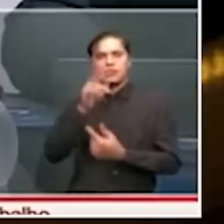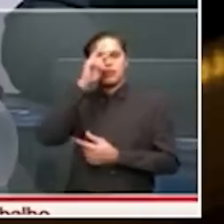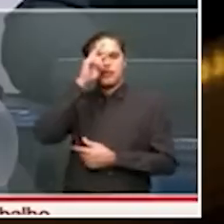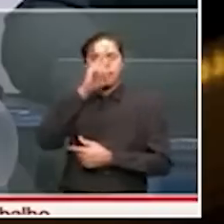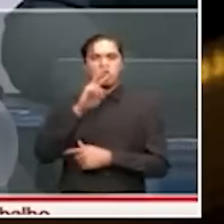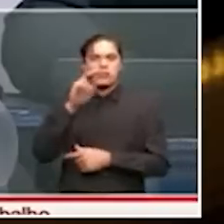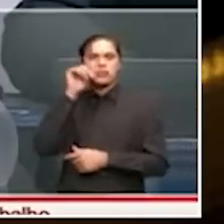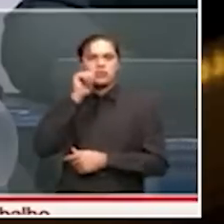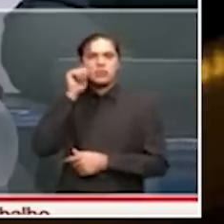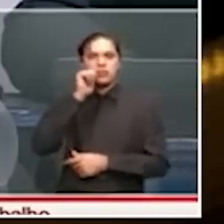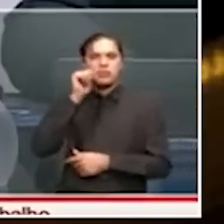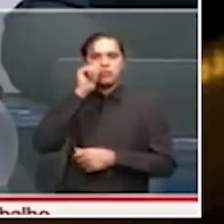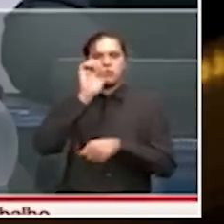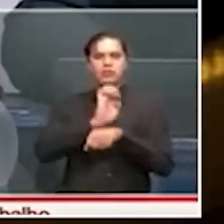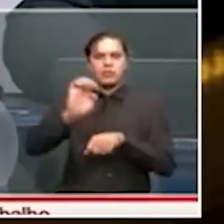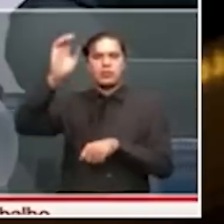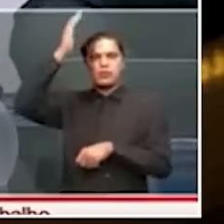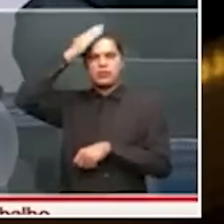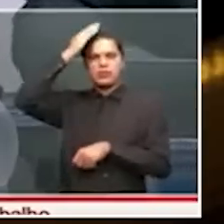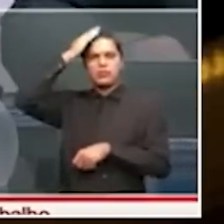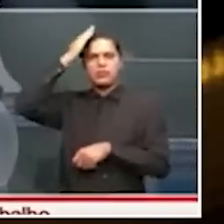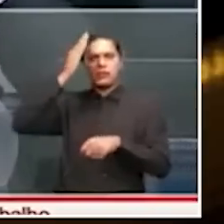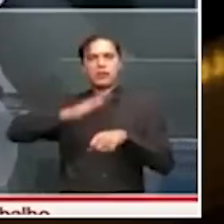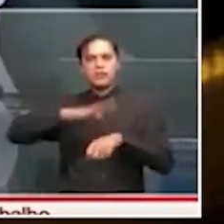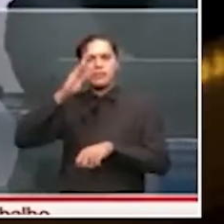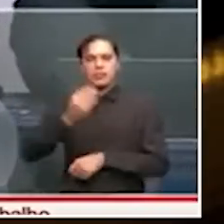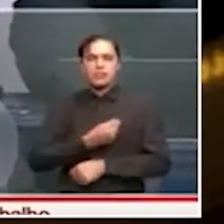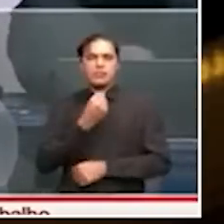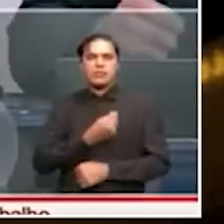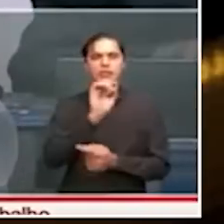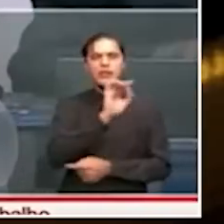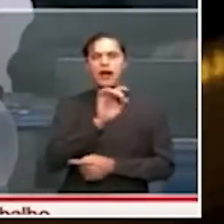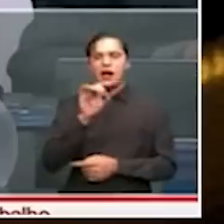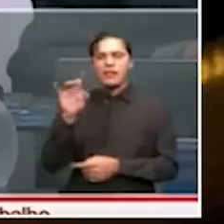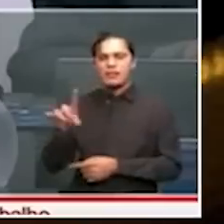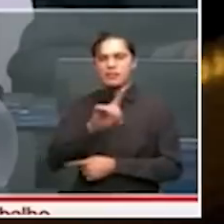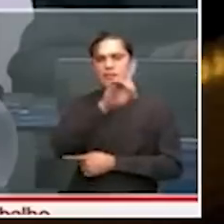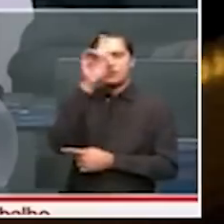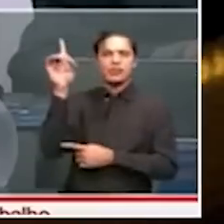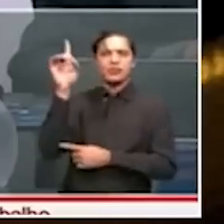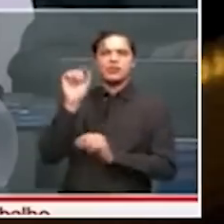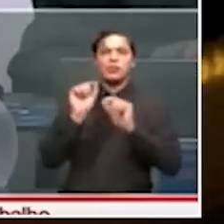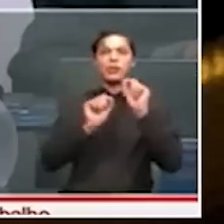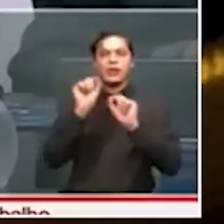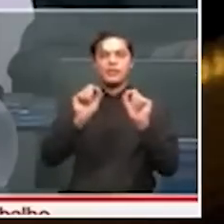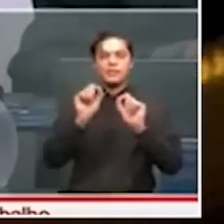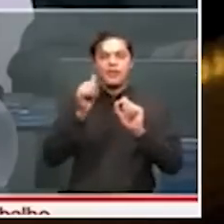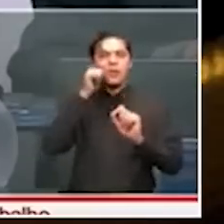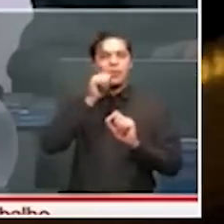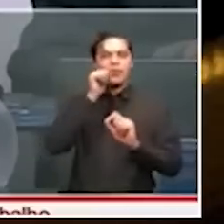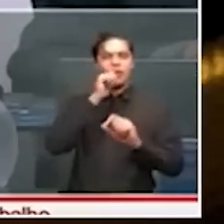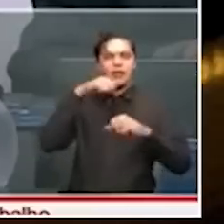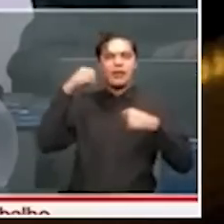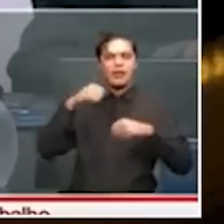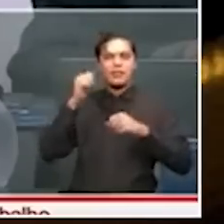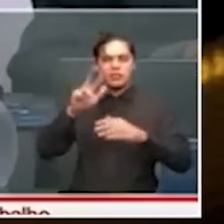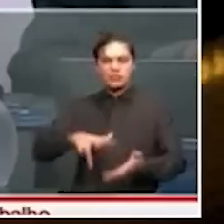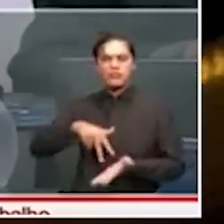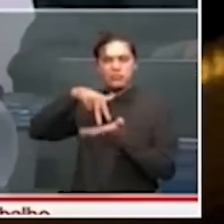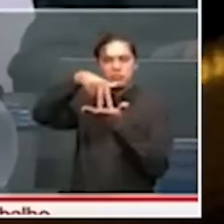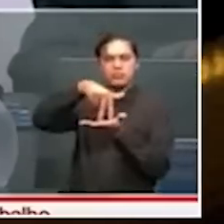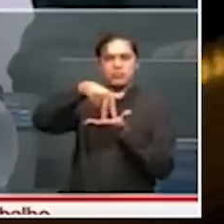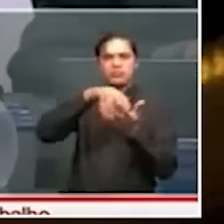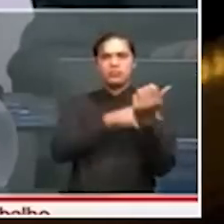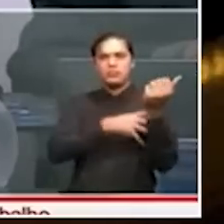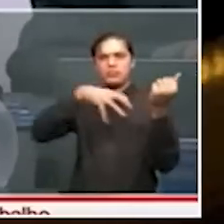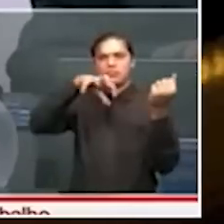perguntas. Agora vem a esposa do Barbalho, né? Tem também a do Wellington Dias, no Piauí, tem a do... Agora